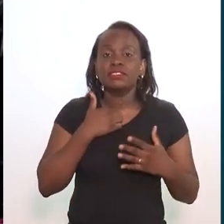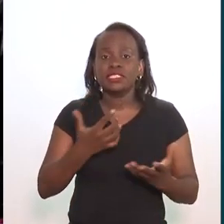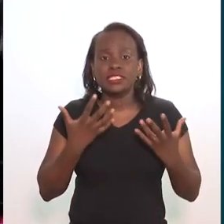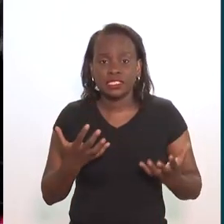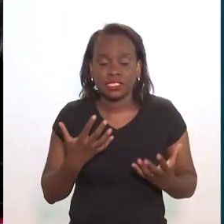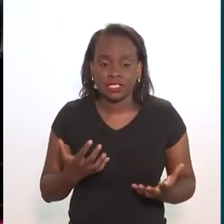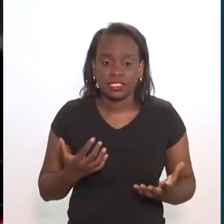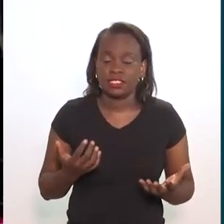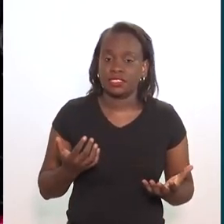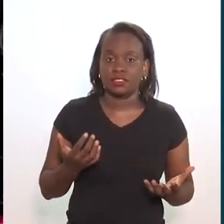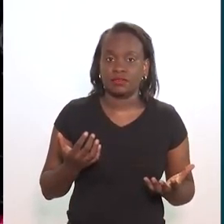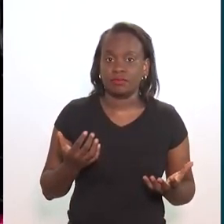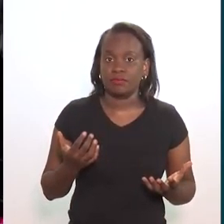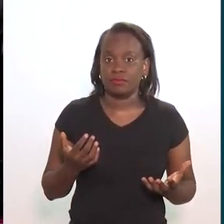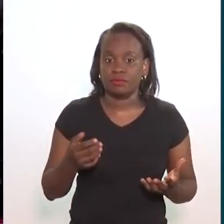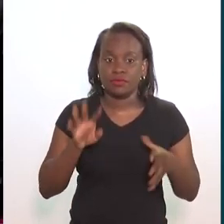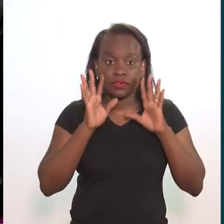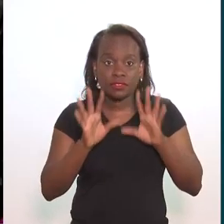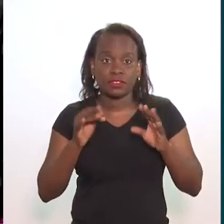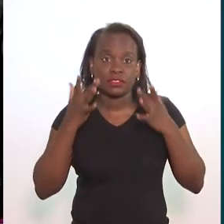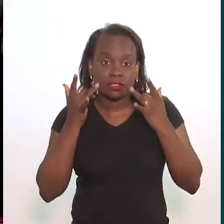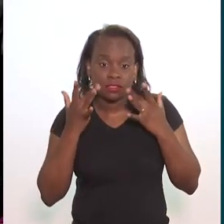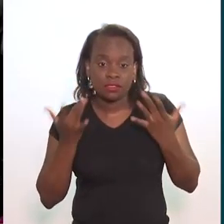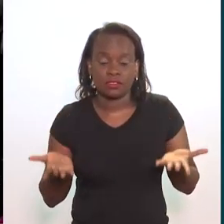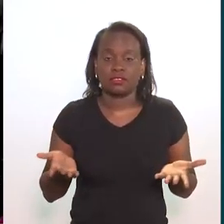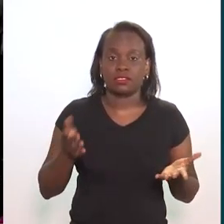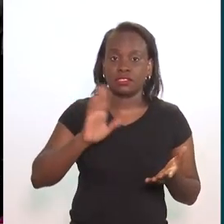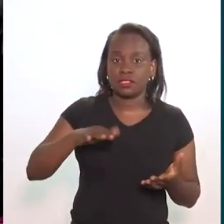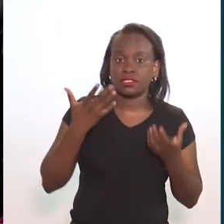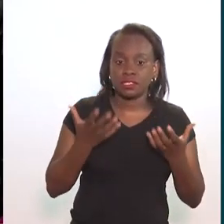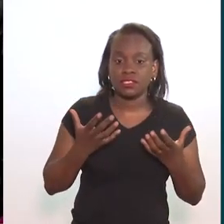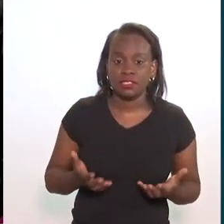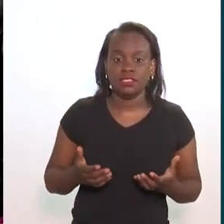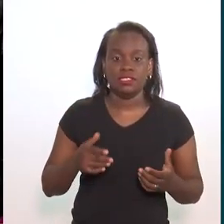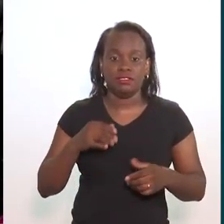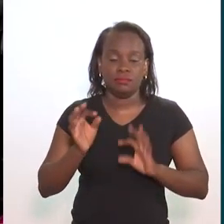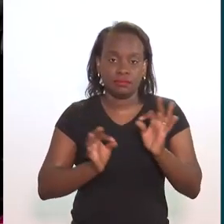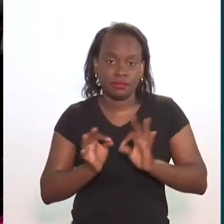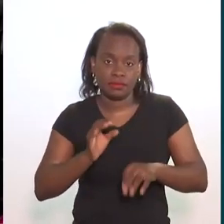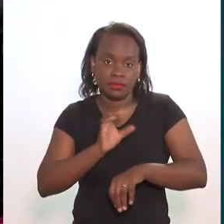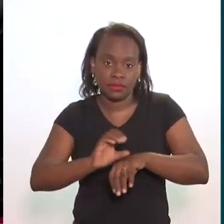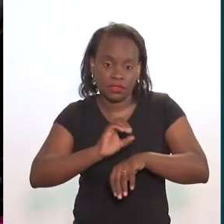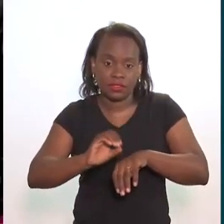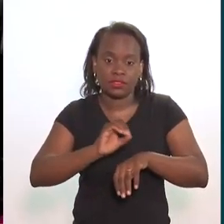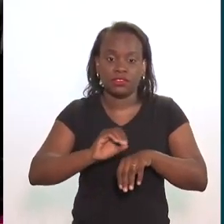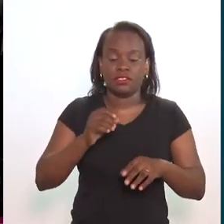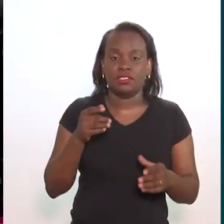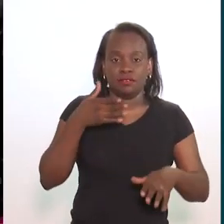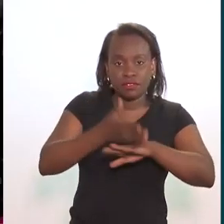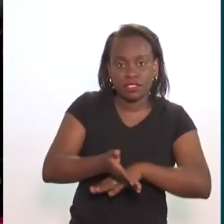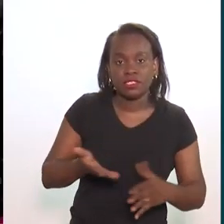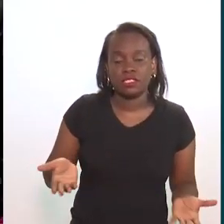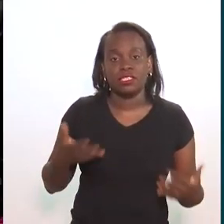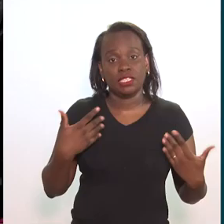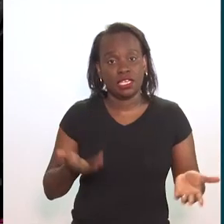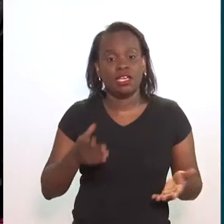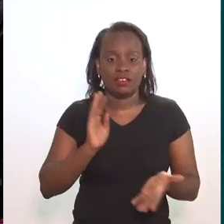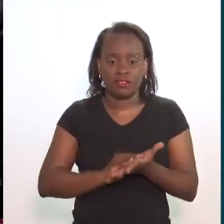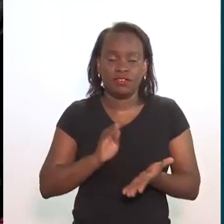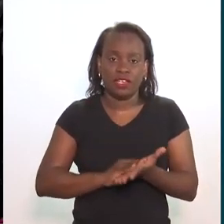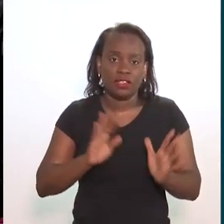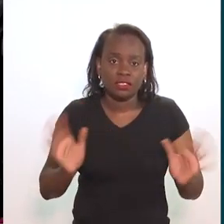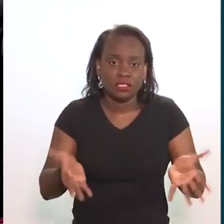criança querendo assistir um espetáculo, a criança querendo fazer uma oficina. Então, assim, isso